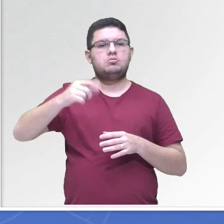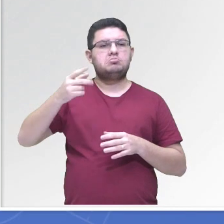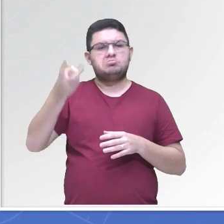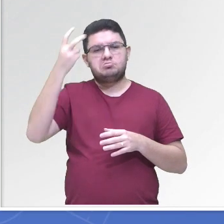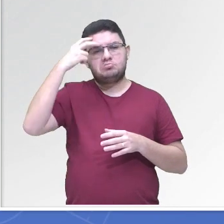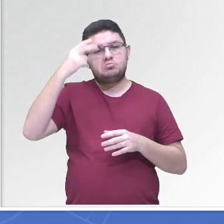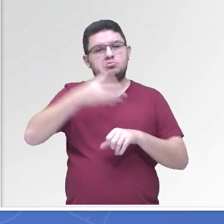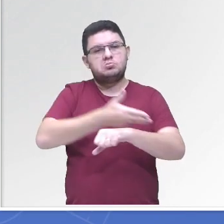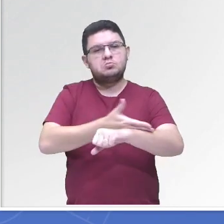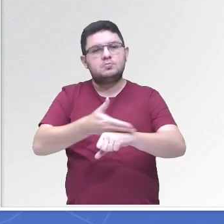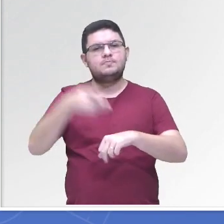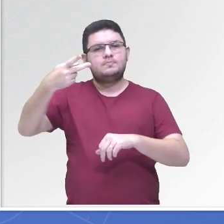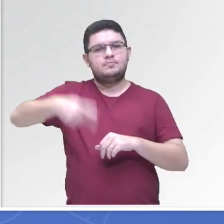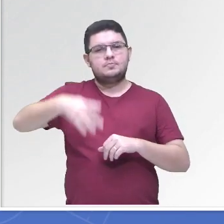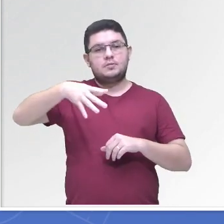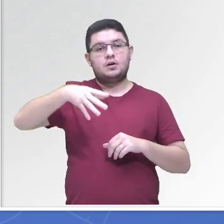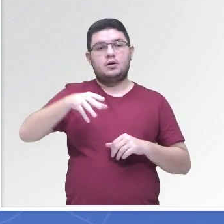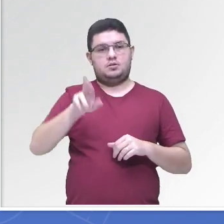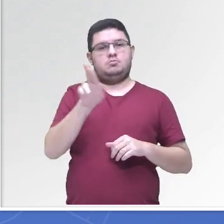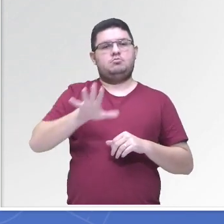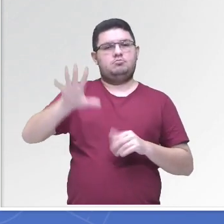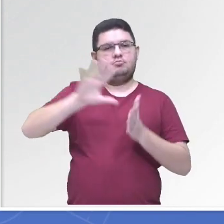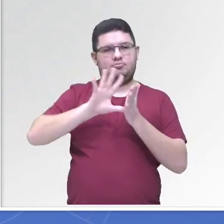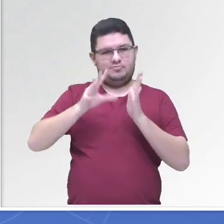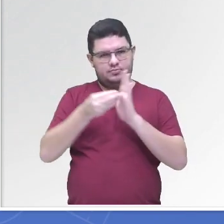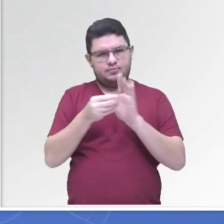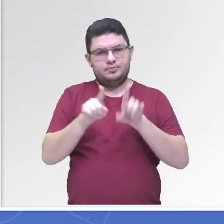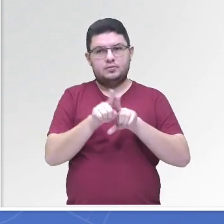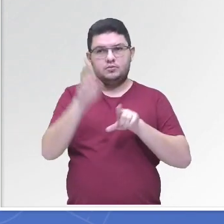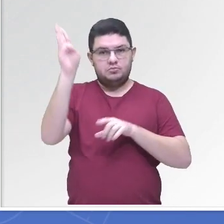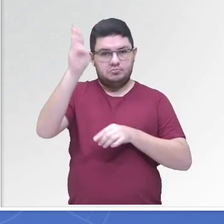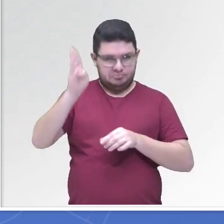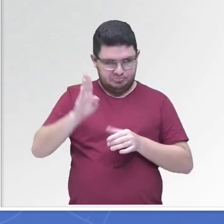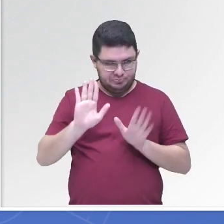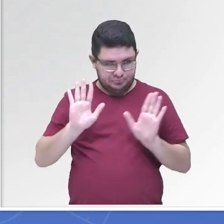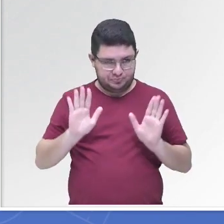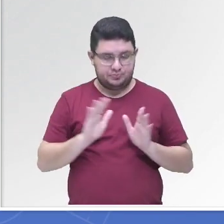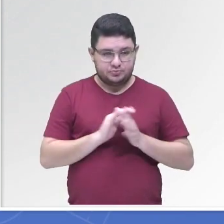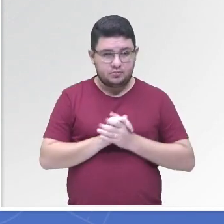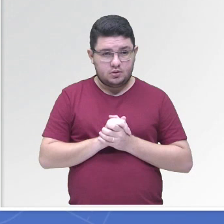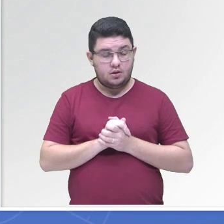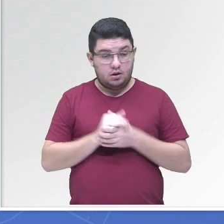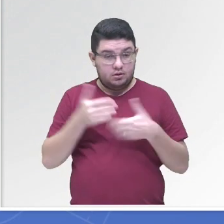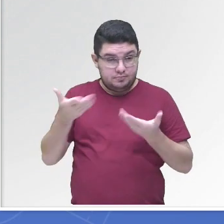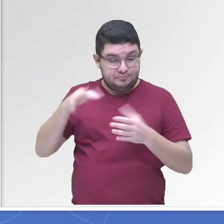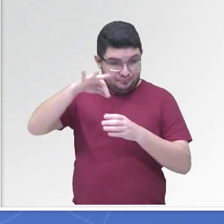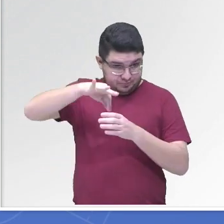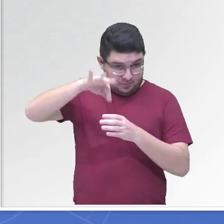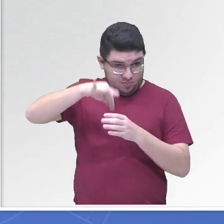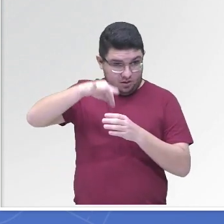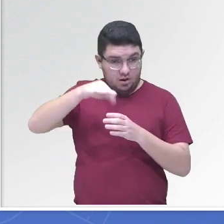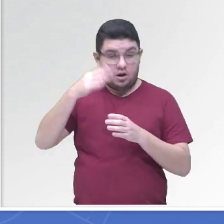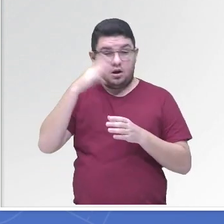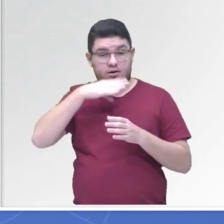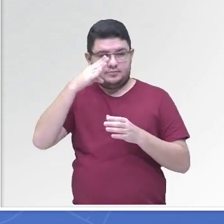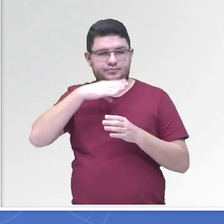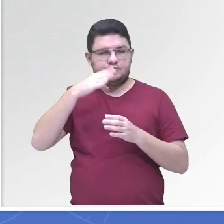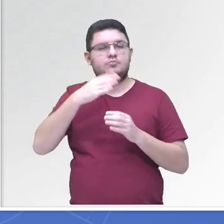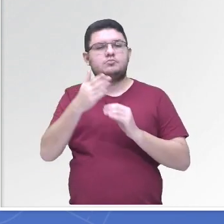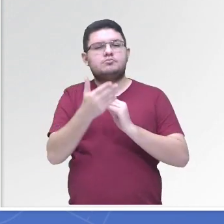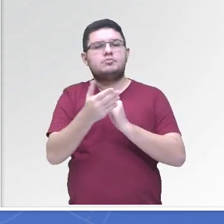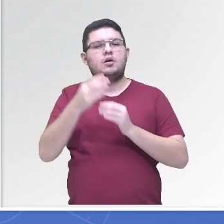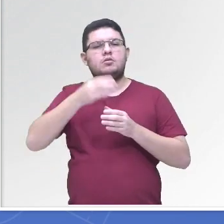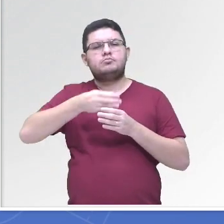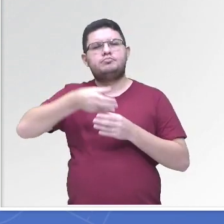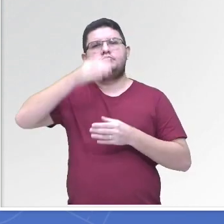nosso estado, mas no nosso país. E o chá de hortelã, gente, ele, por exemplo, ele alivia, né, os